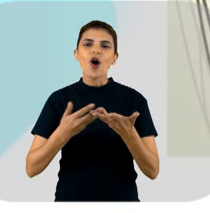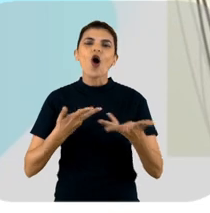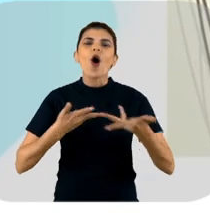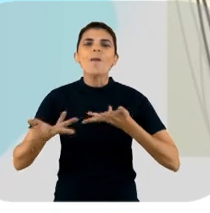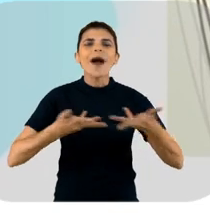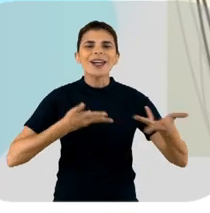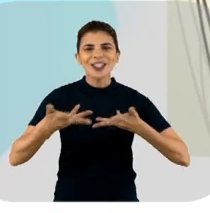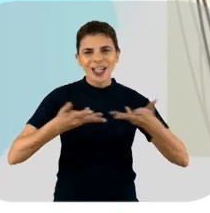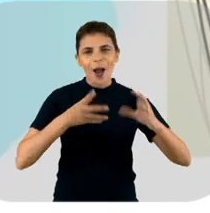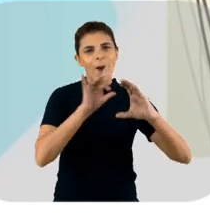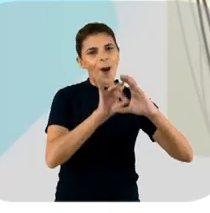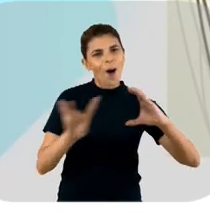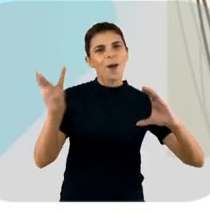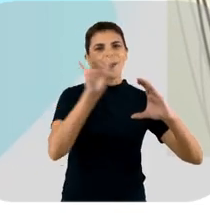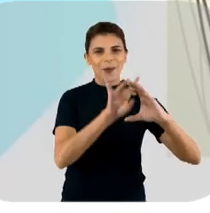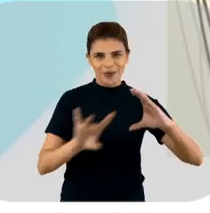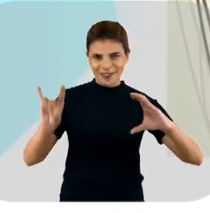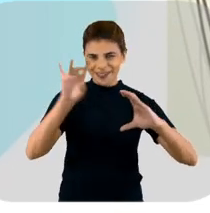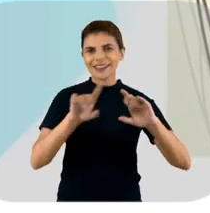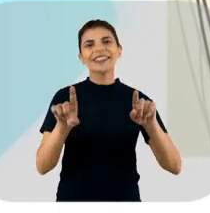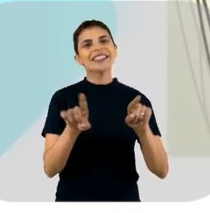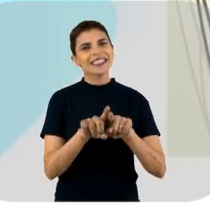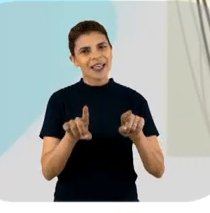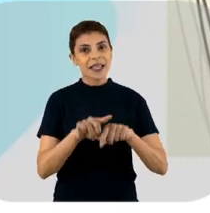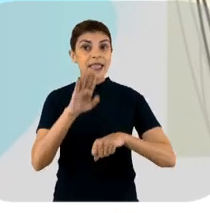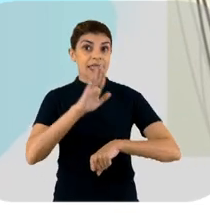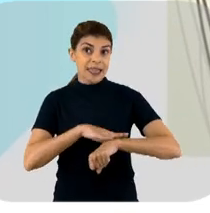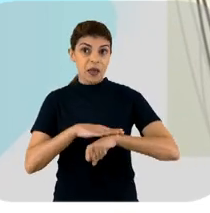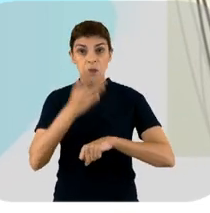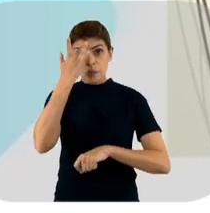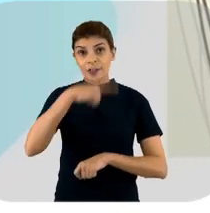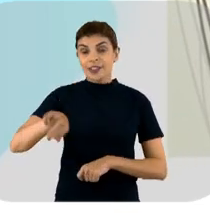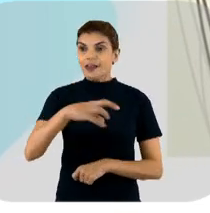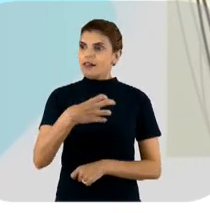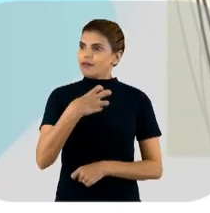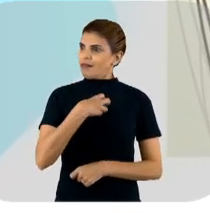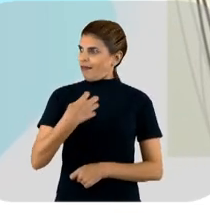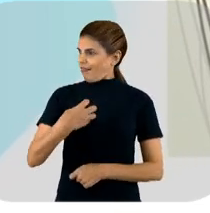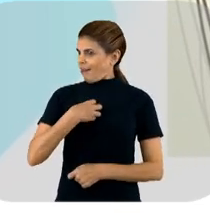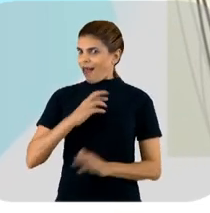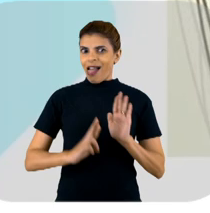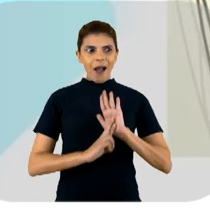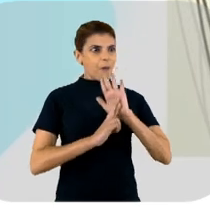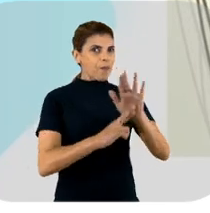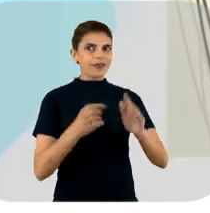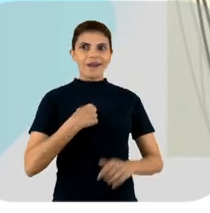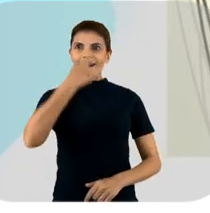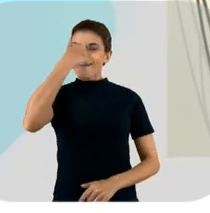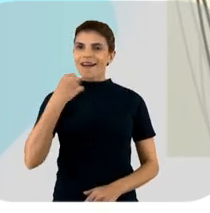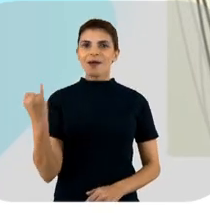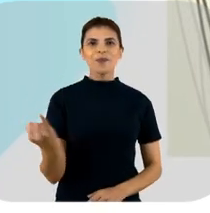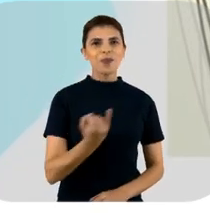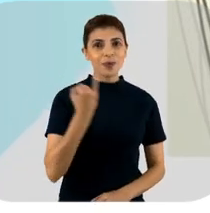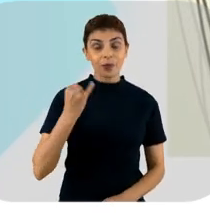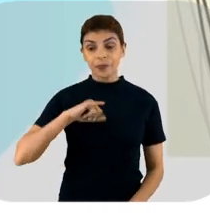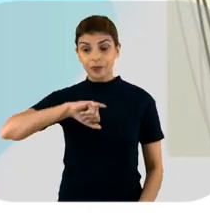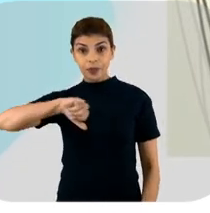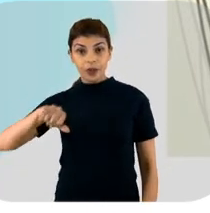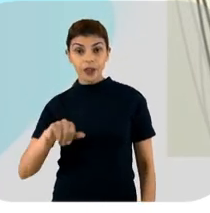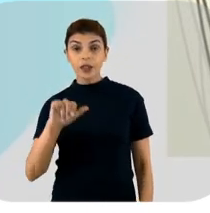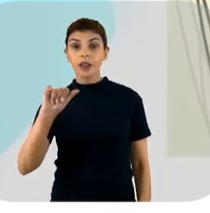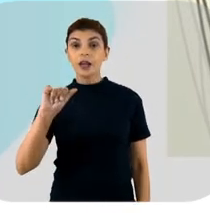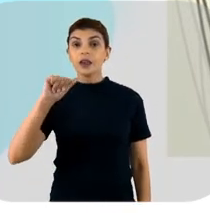assim do compartilhamento, e ao mesmo tempo que cada um se sinta representado. Então, o Jamboard, ele